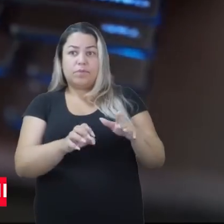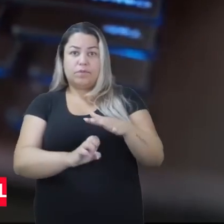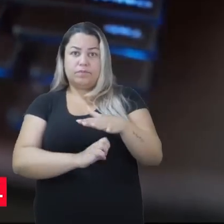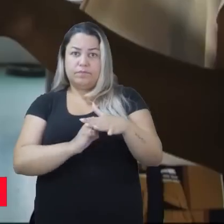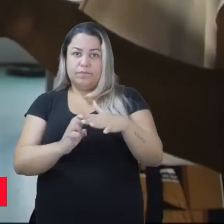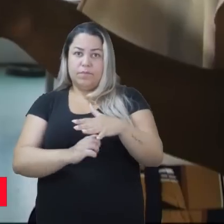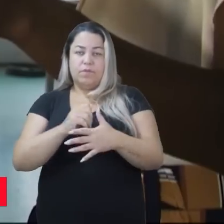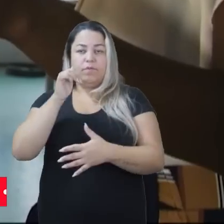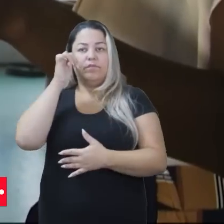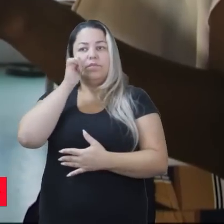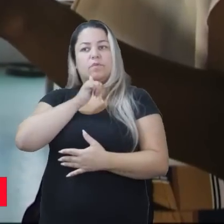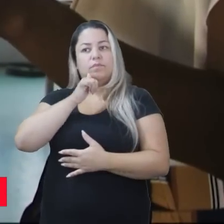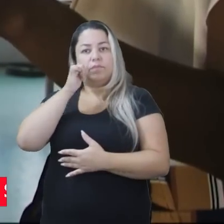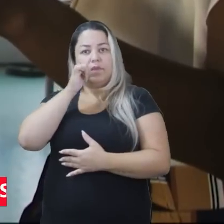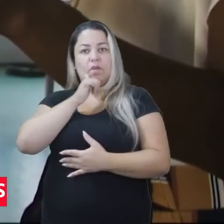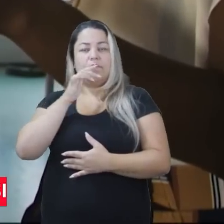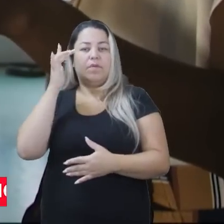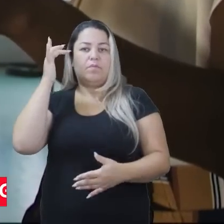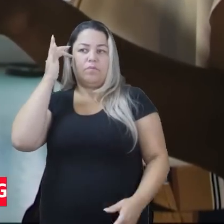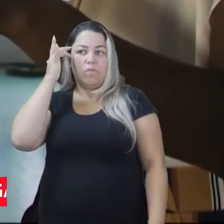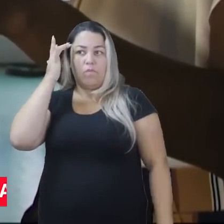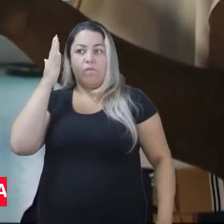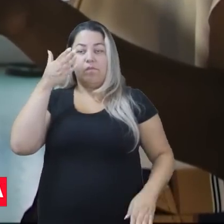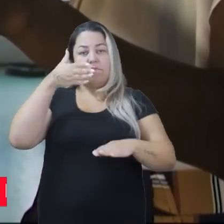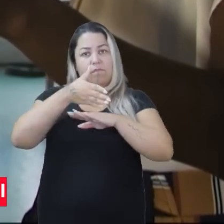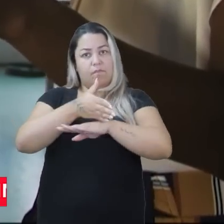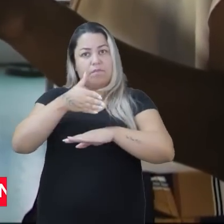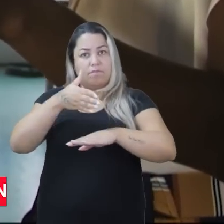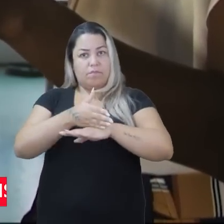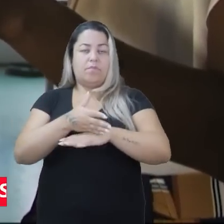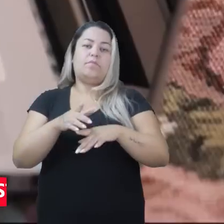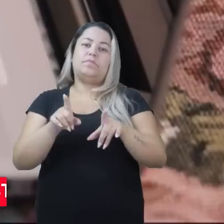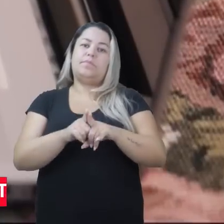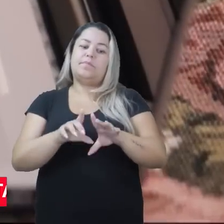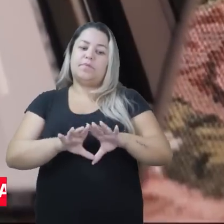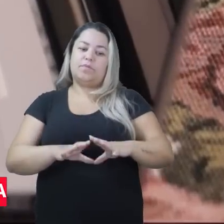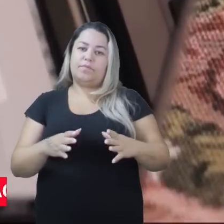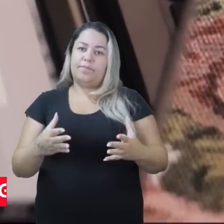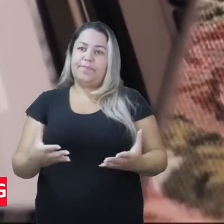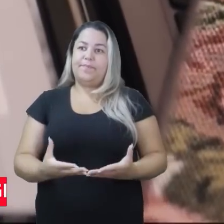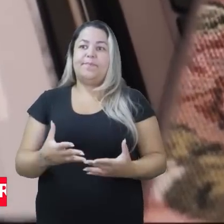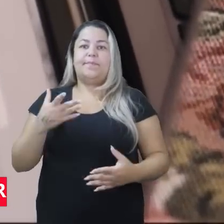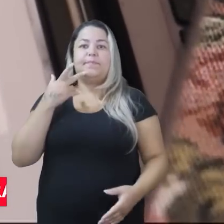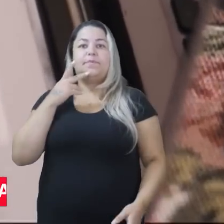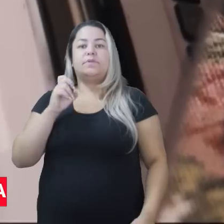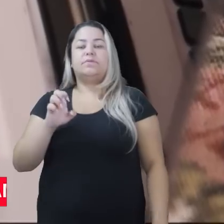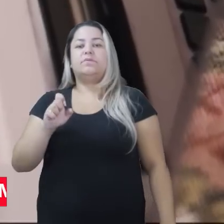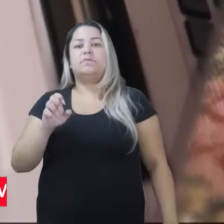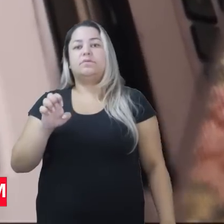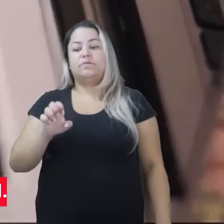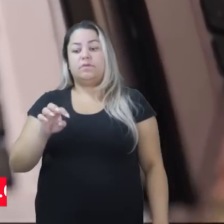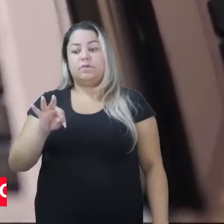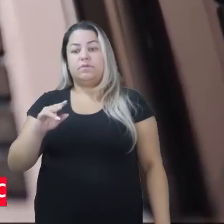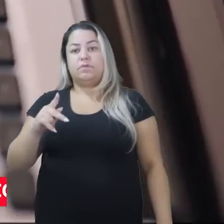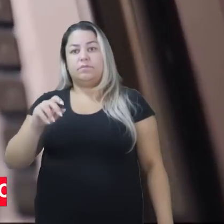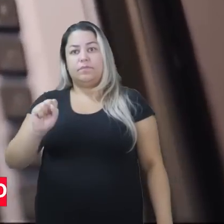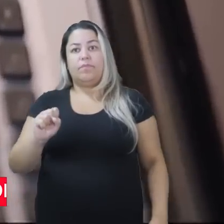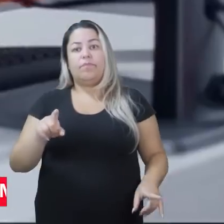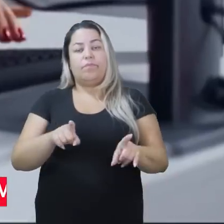empreendedorismo feminino e facilitar o acesso a mercados globais para startups e pequenos